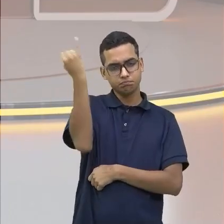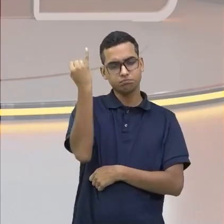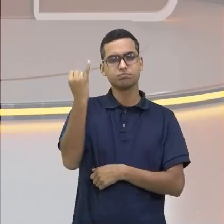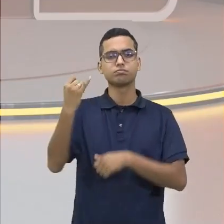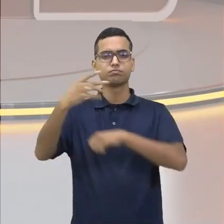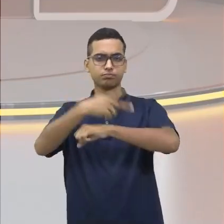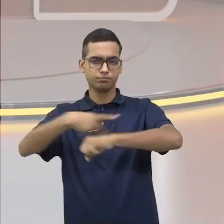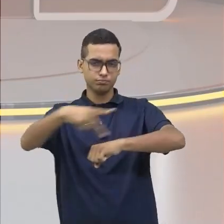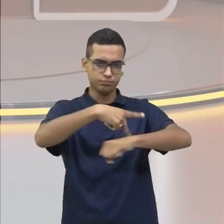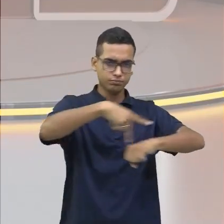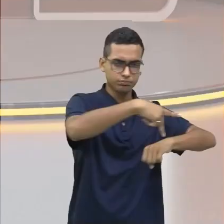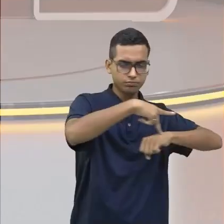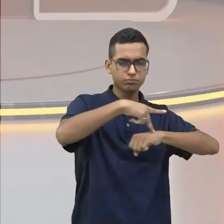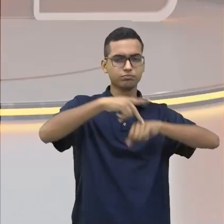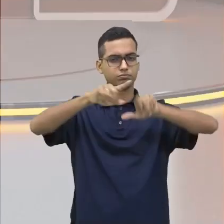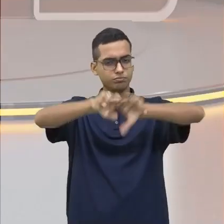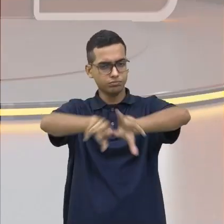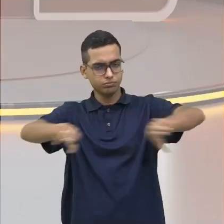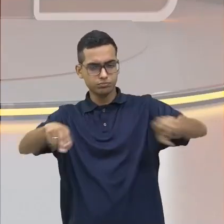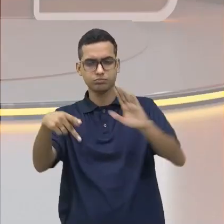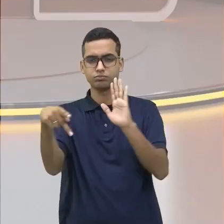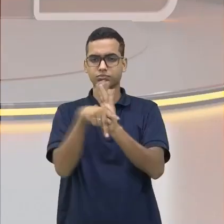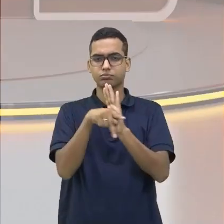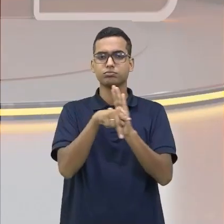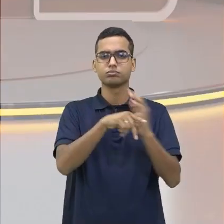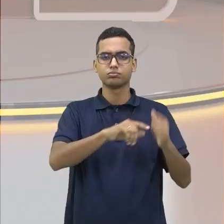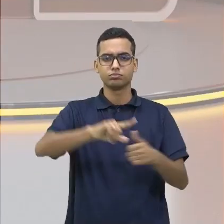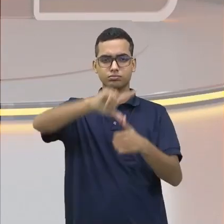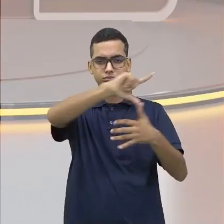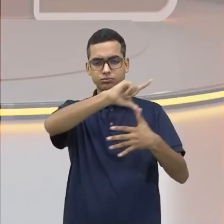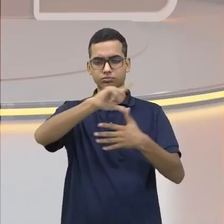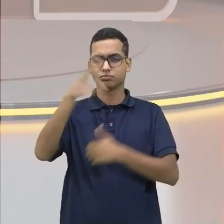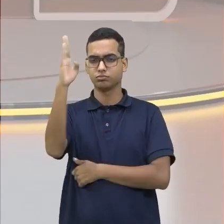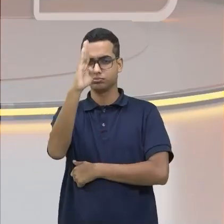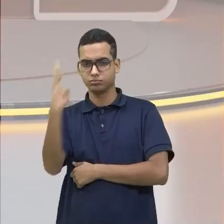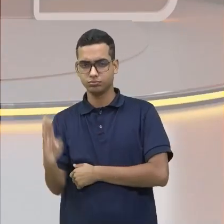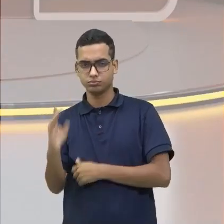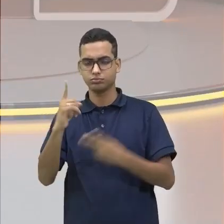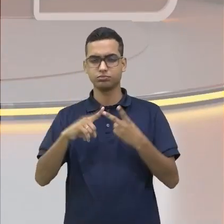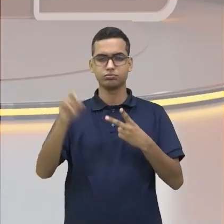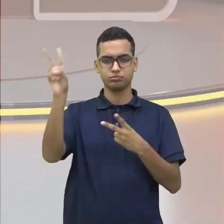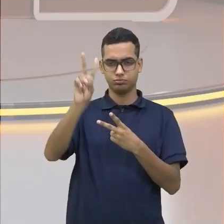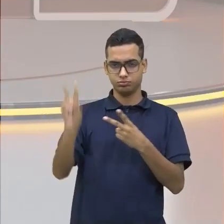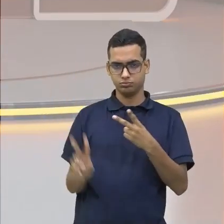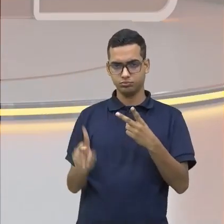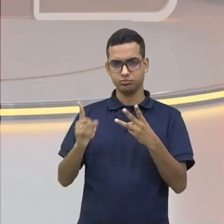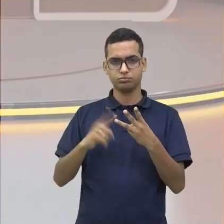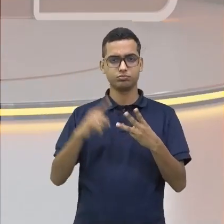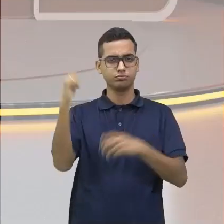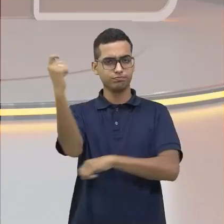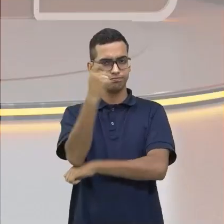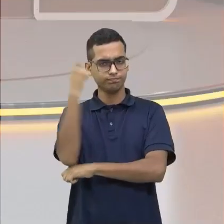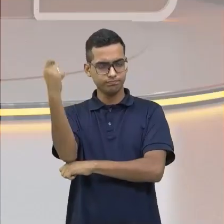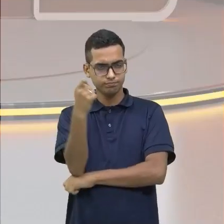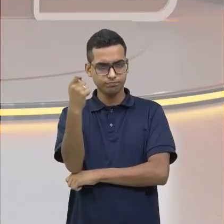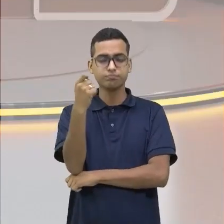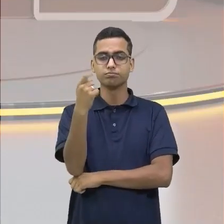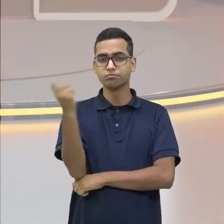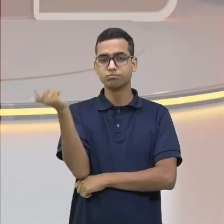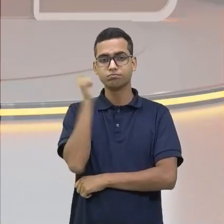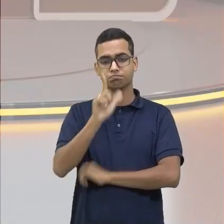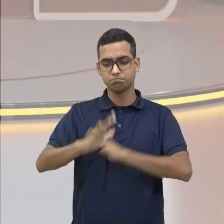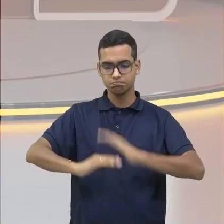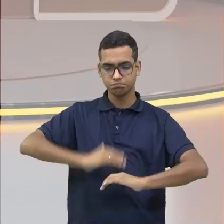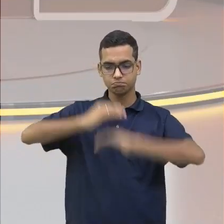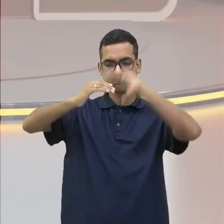esses países da América Latina, tanto o Brasil, a Venezuela e a Argentina, que acabam se desenvolvendo